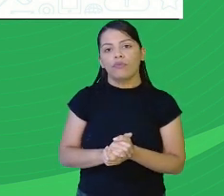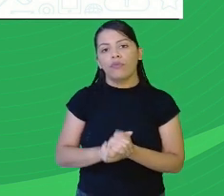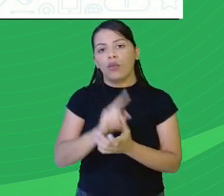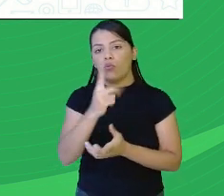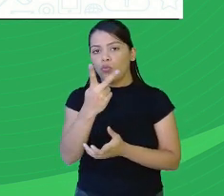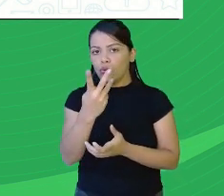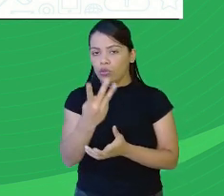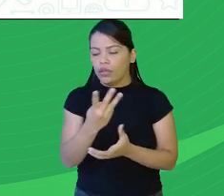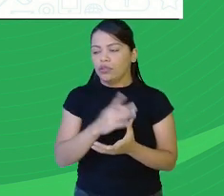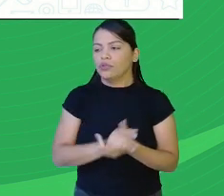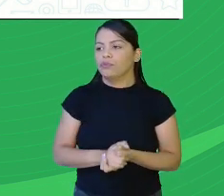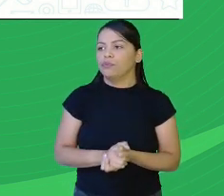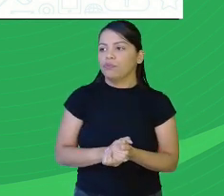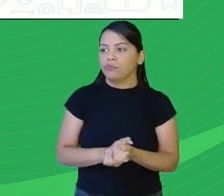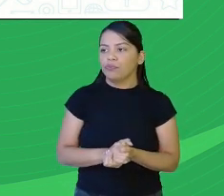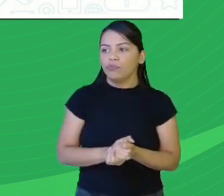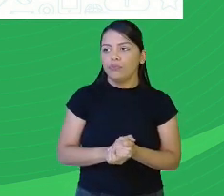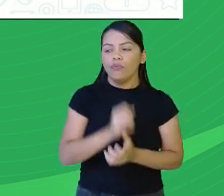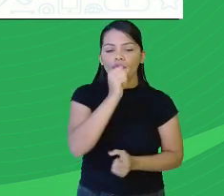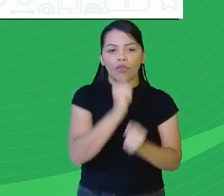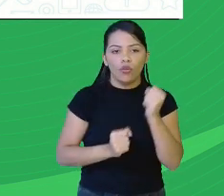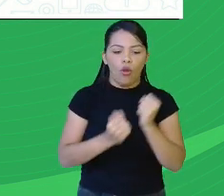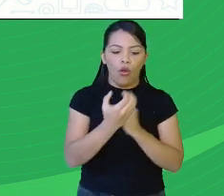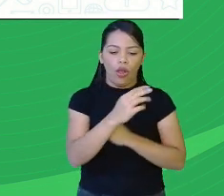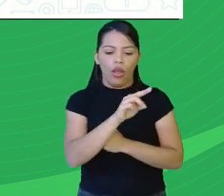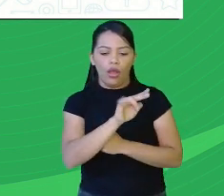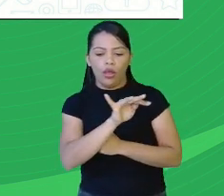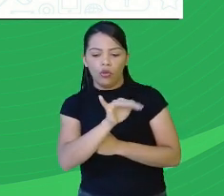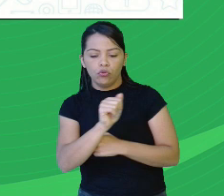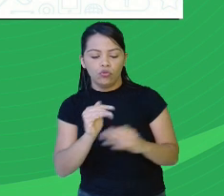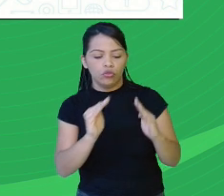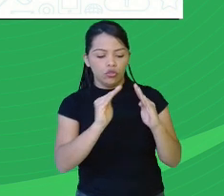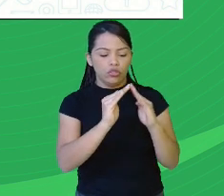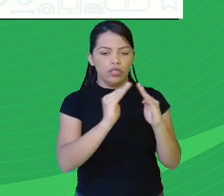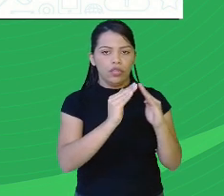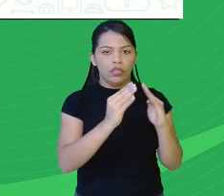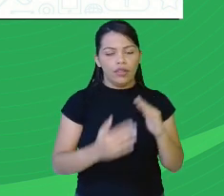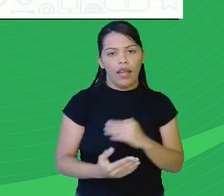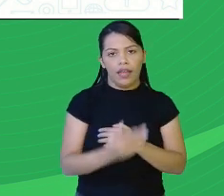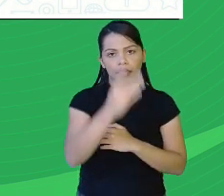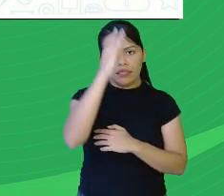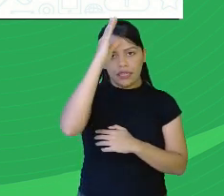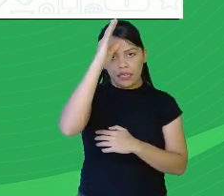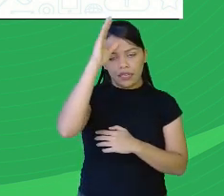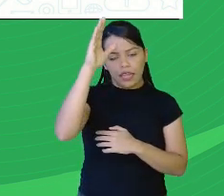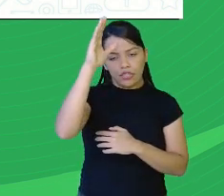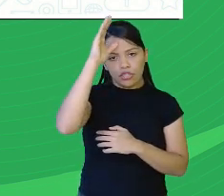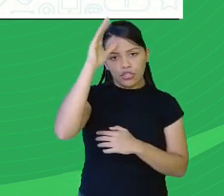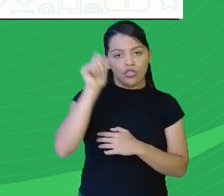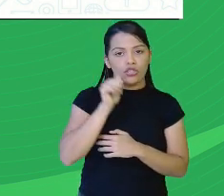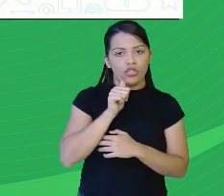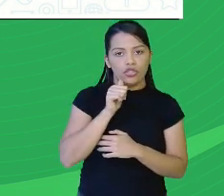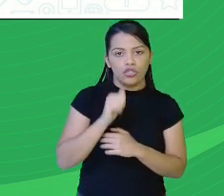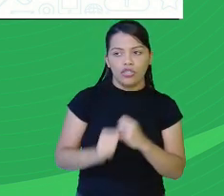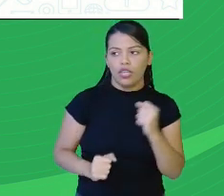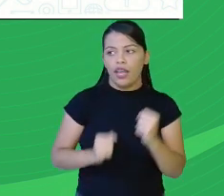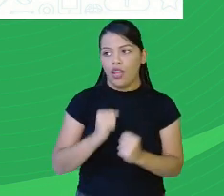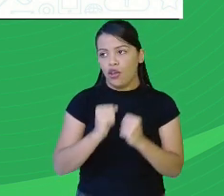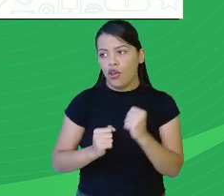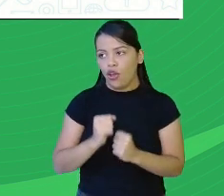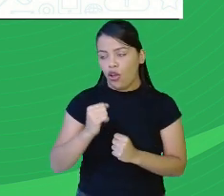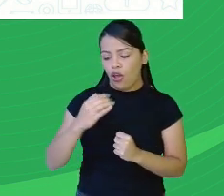1, 2, 3. Corre cutia na casa da tia. Corre cipó na casa da